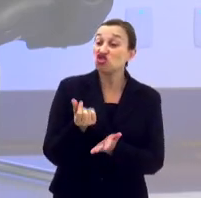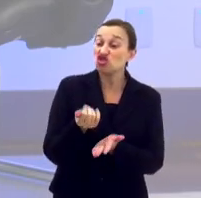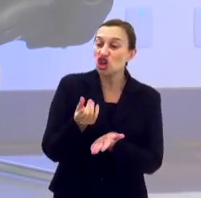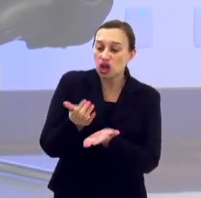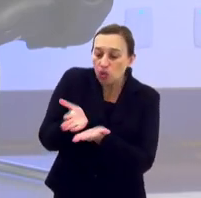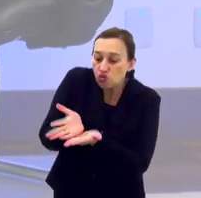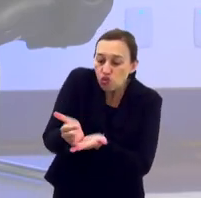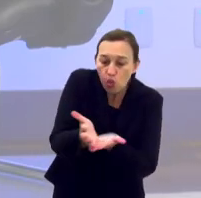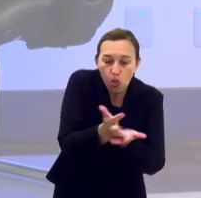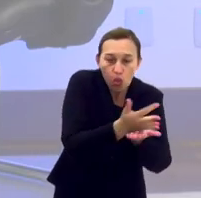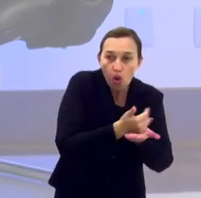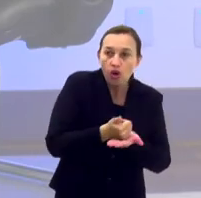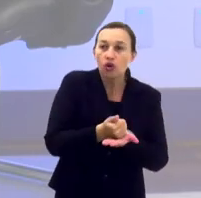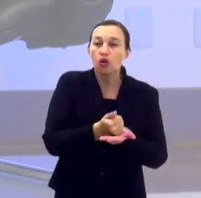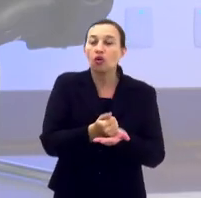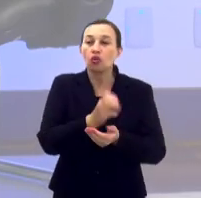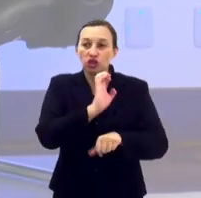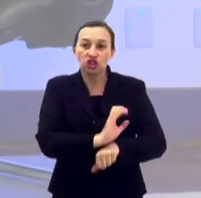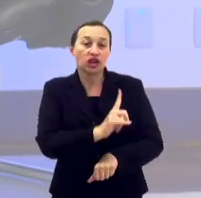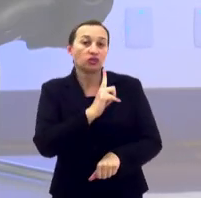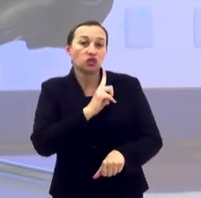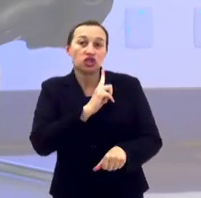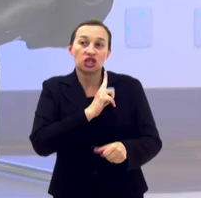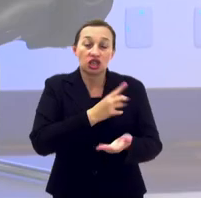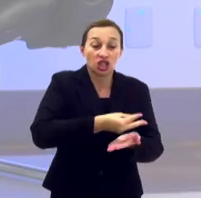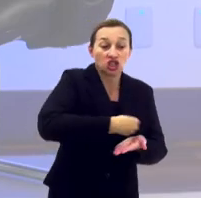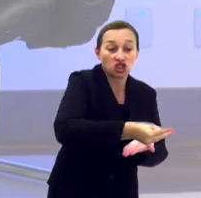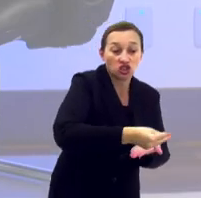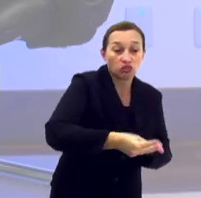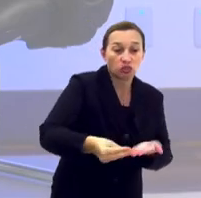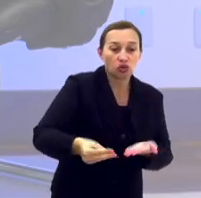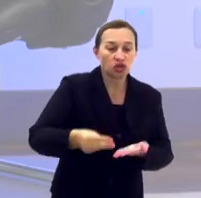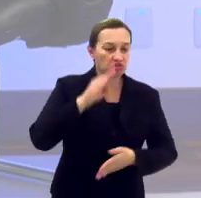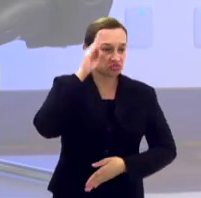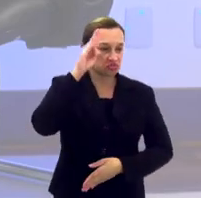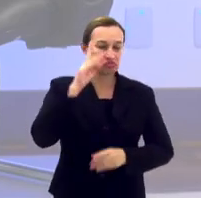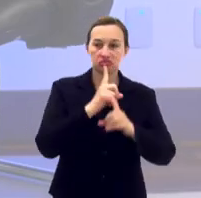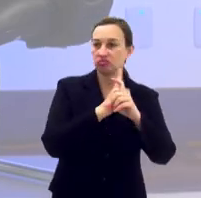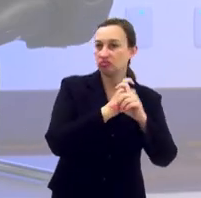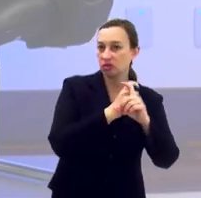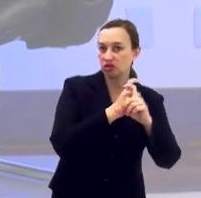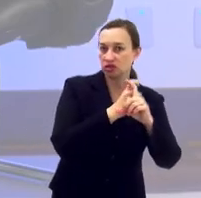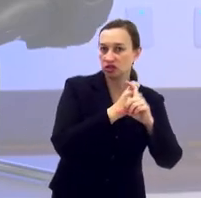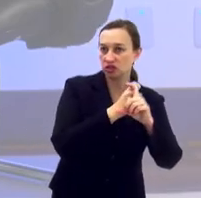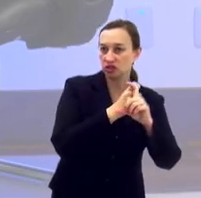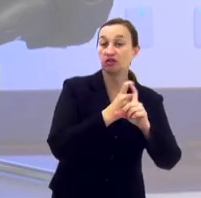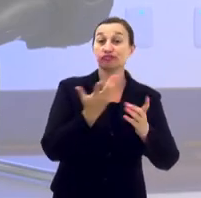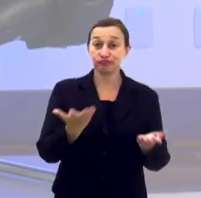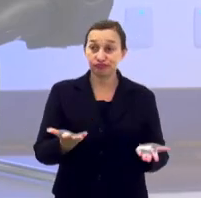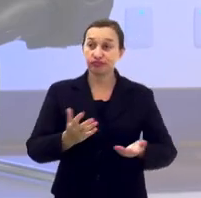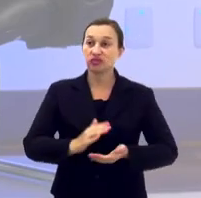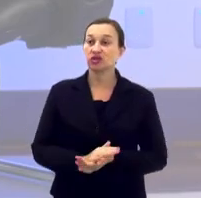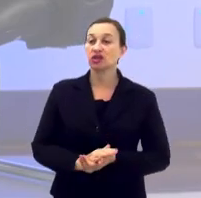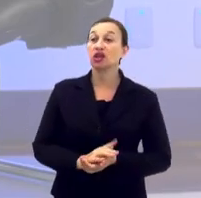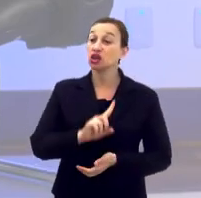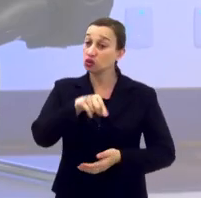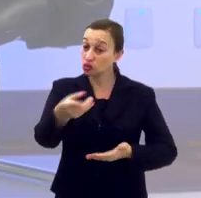patrimônio o Estado arrecadava e distribuía entre seus oficiais nazistas e